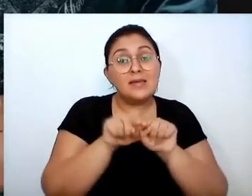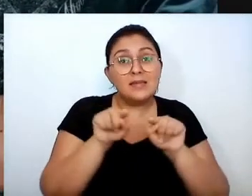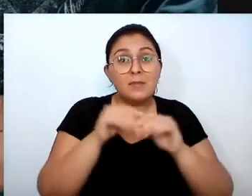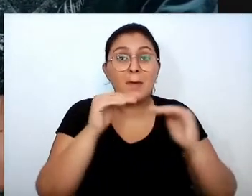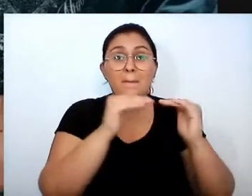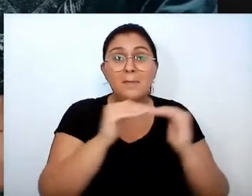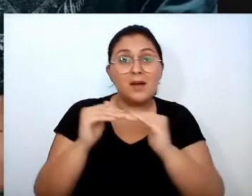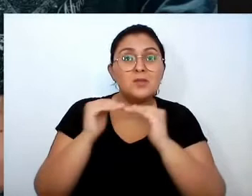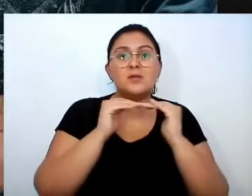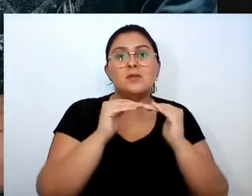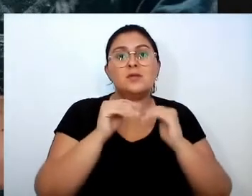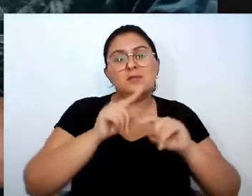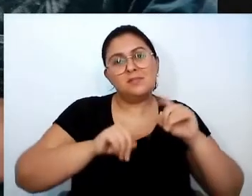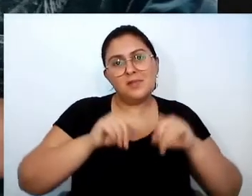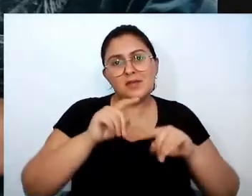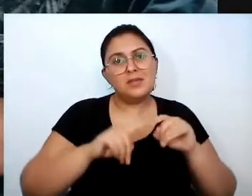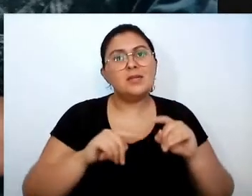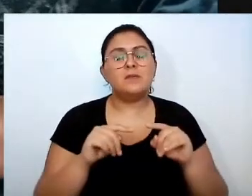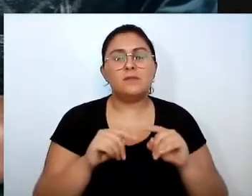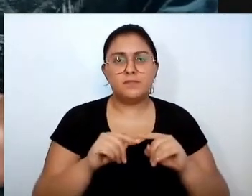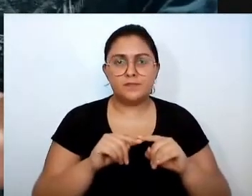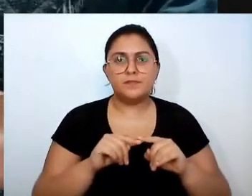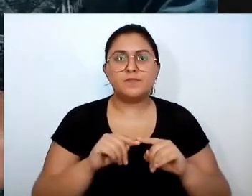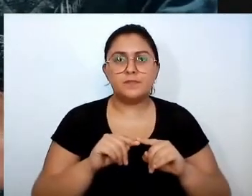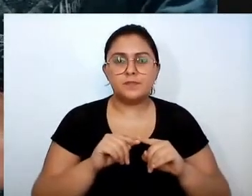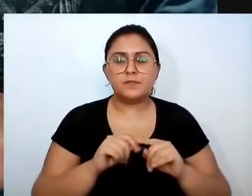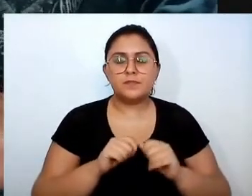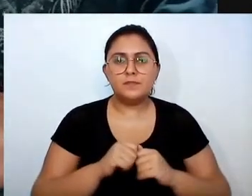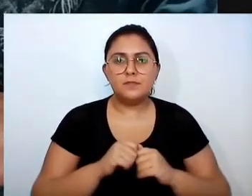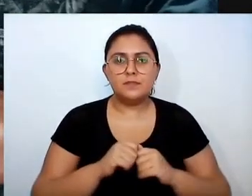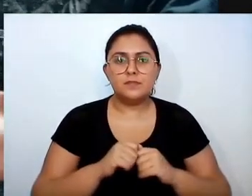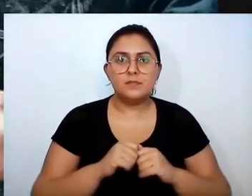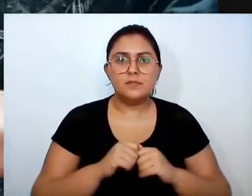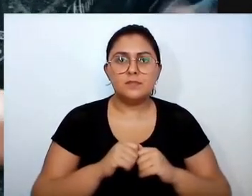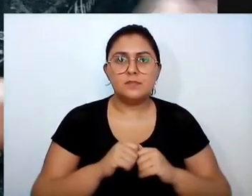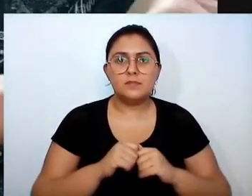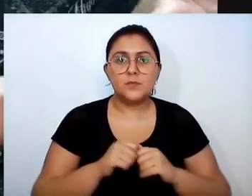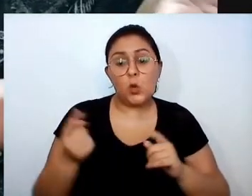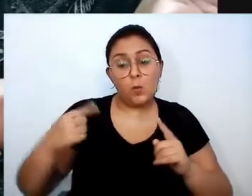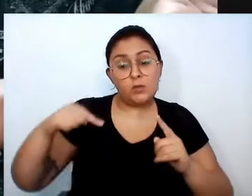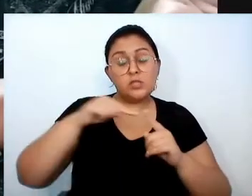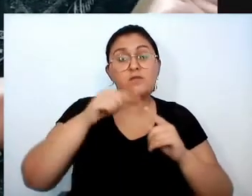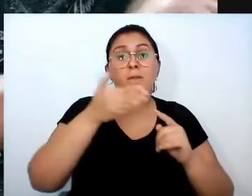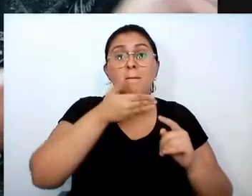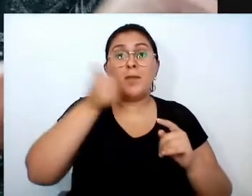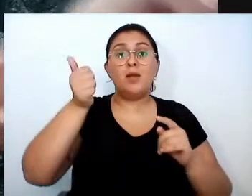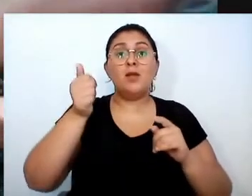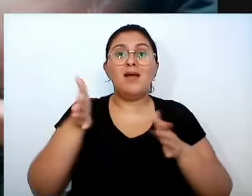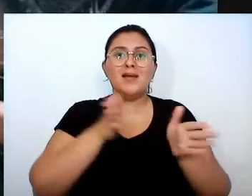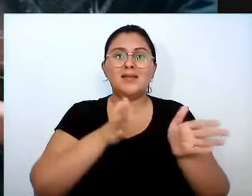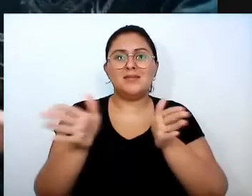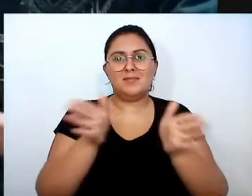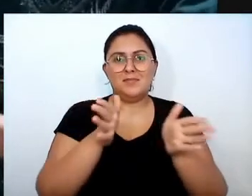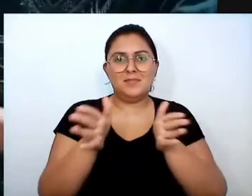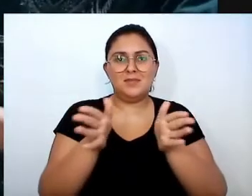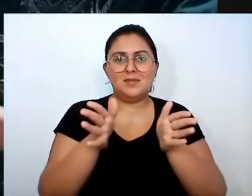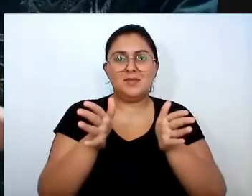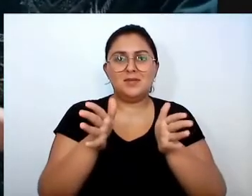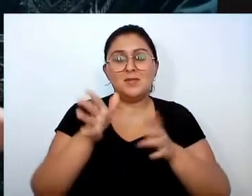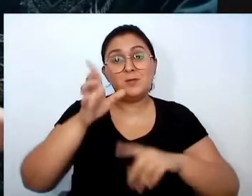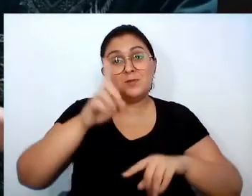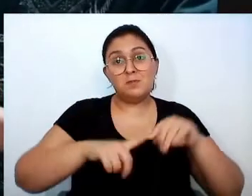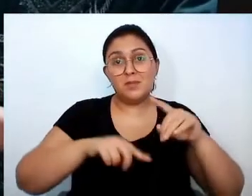para padronização de material, né, podemos dizer, é isso mesmo. A gente trabalha com para melhorar a acessibilidade, né,